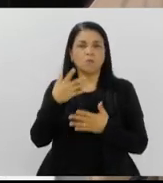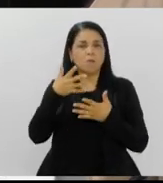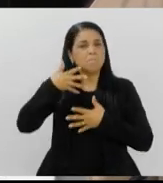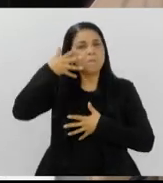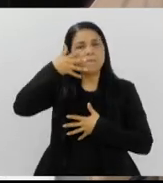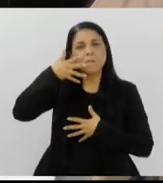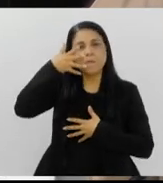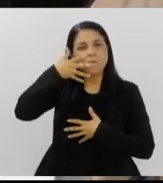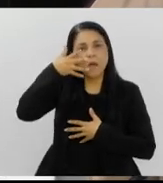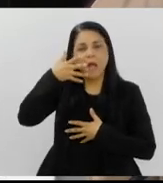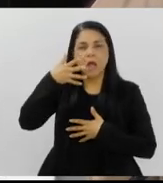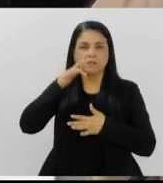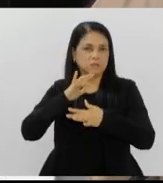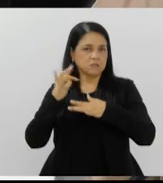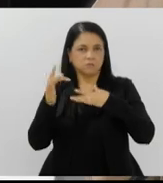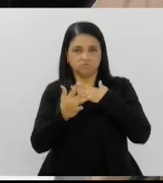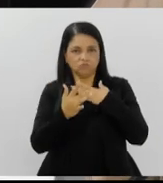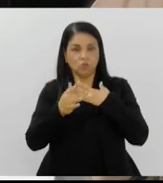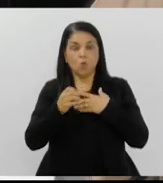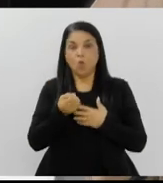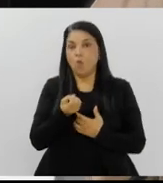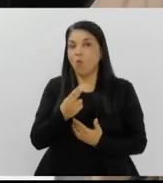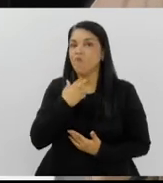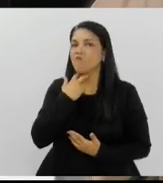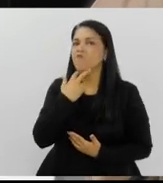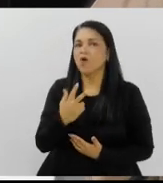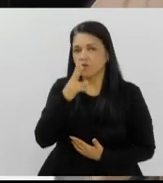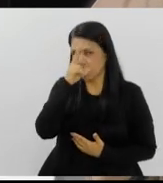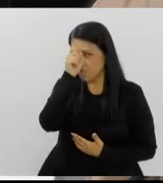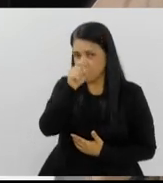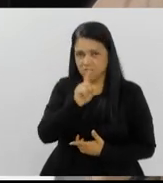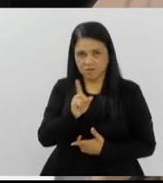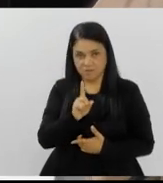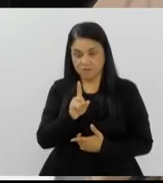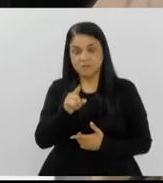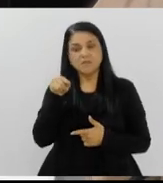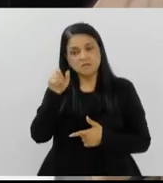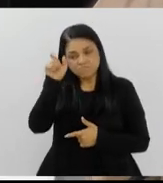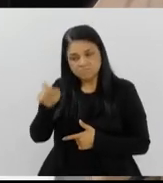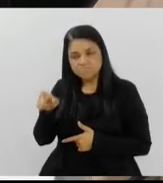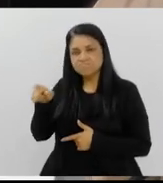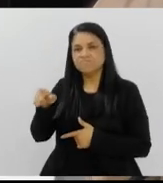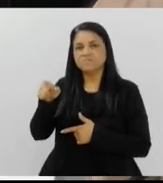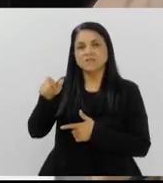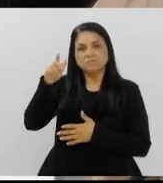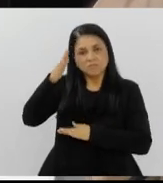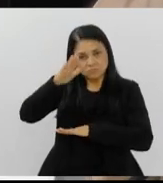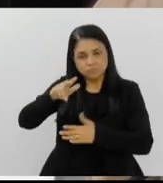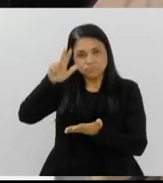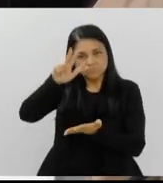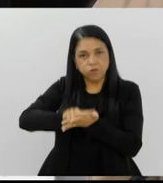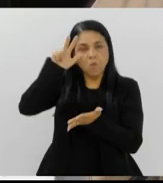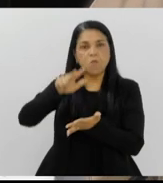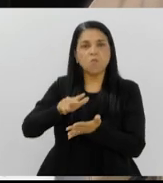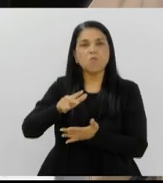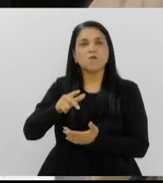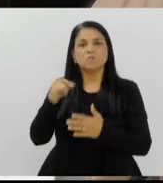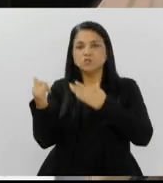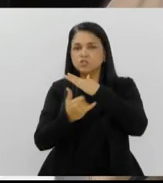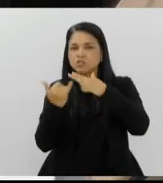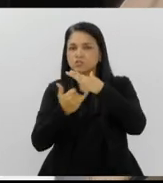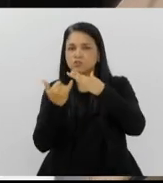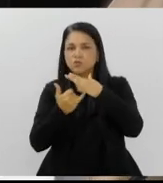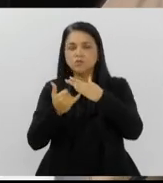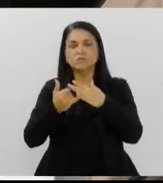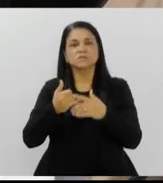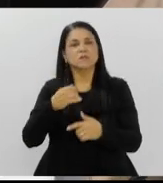redes sociais ou por uma voz forte, mas porque ela, de fato, é chancelada por instituições respeitáveis,